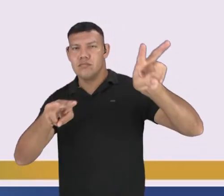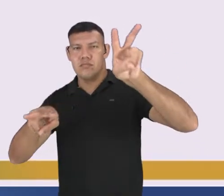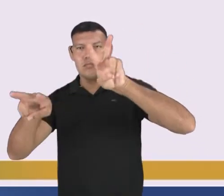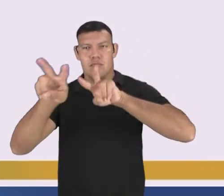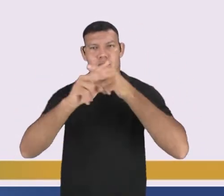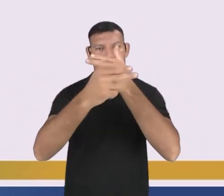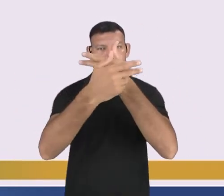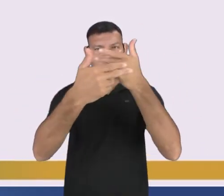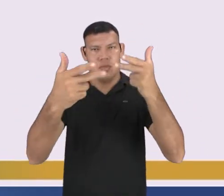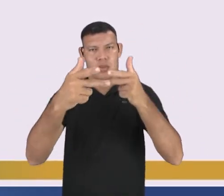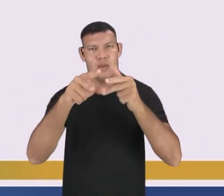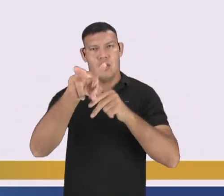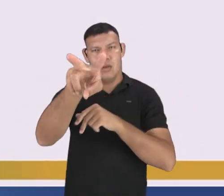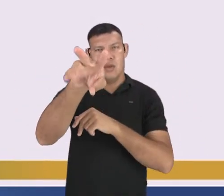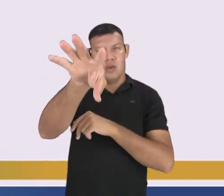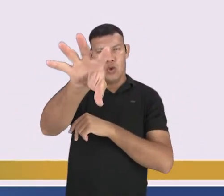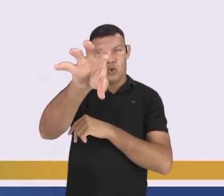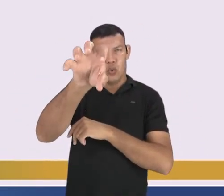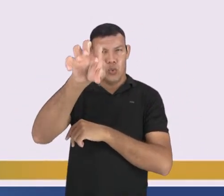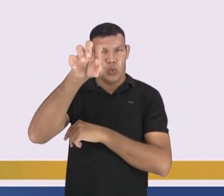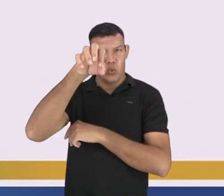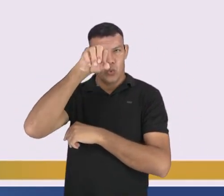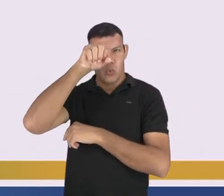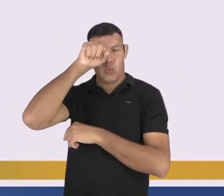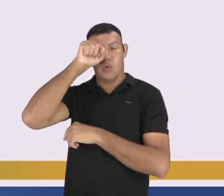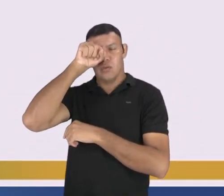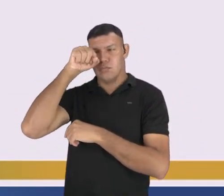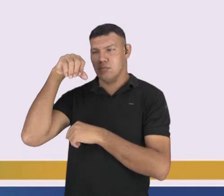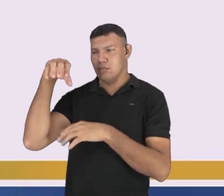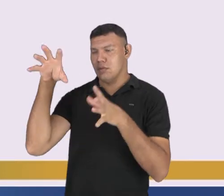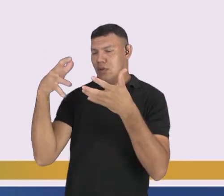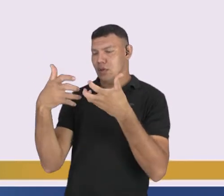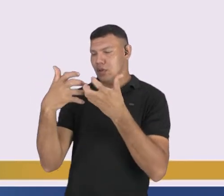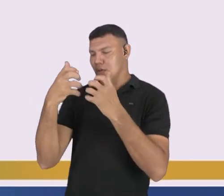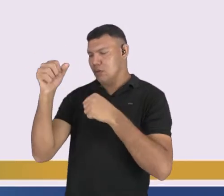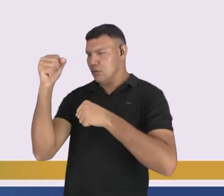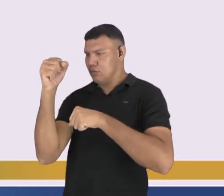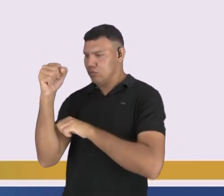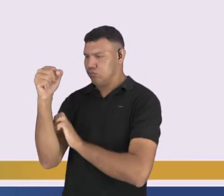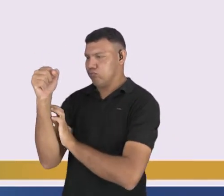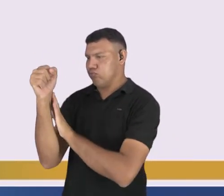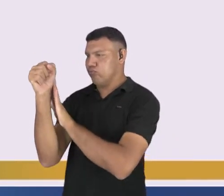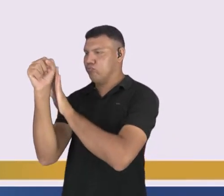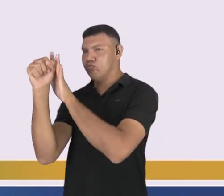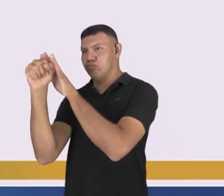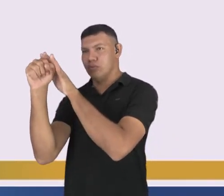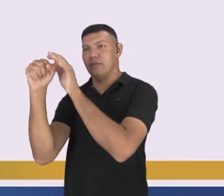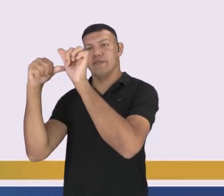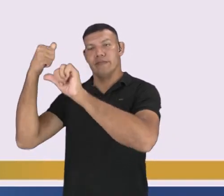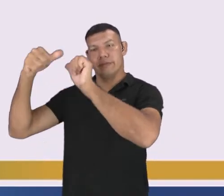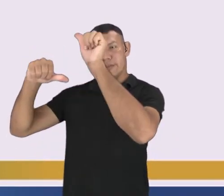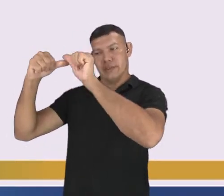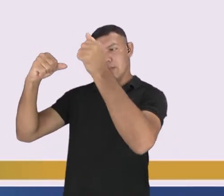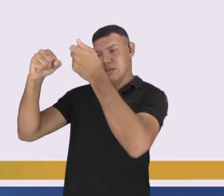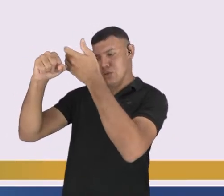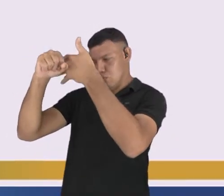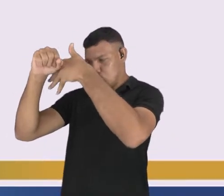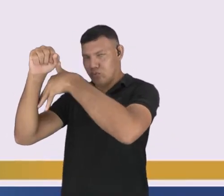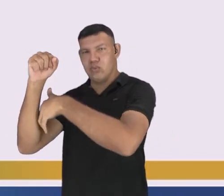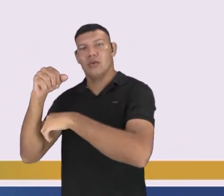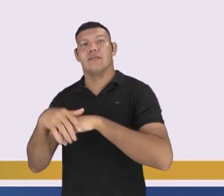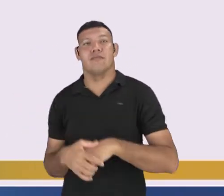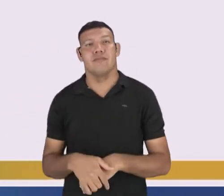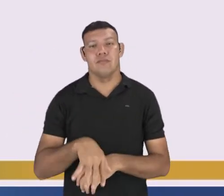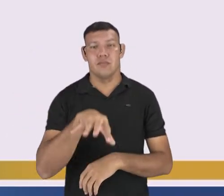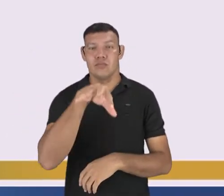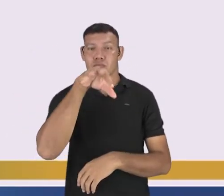objeto e mandam a mensagem para o cérebro, que faz a decodificação e interpretação. O nosso olfato, no qual o órgão